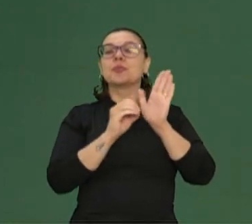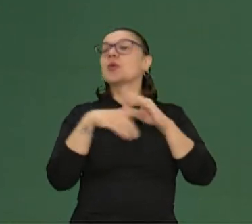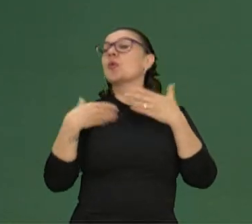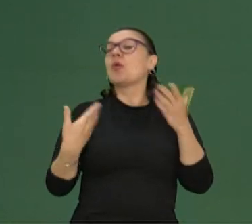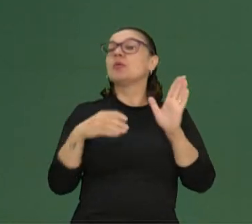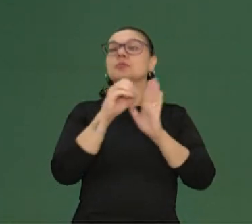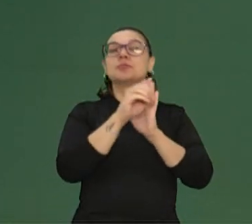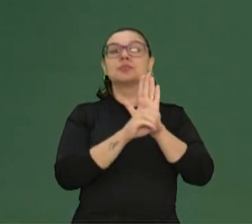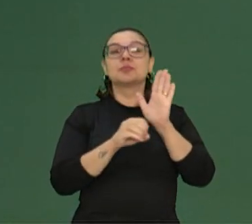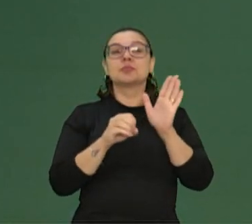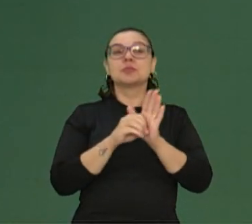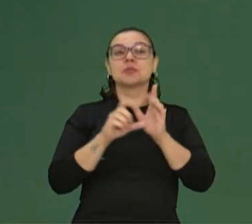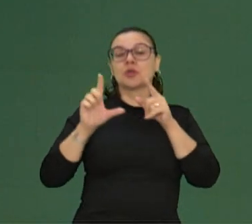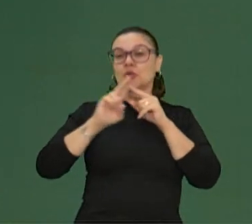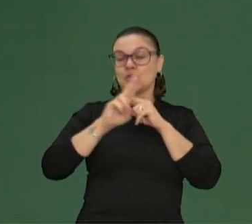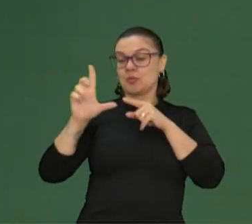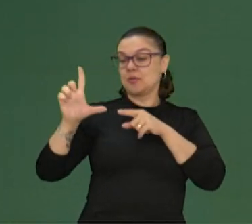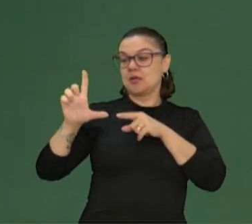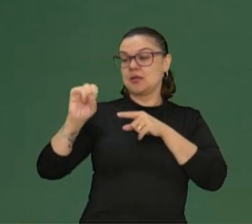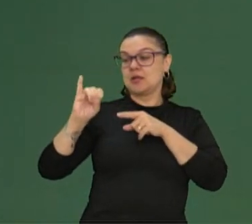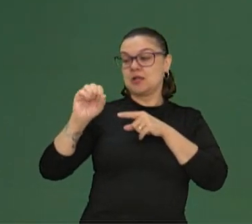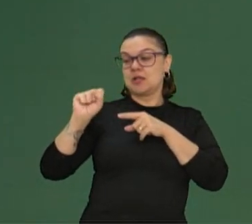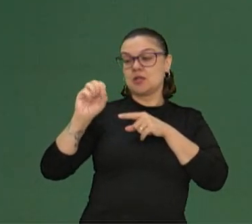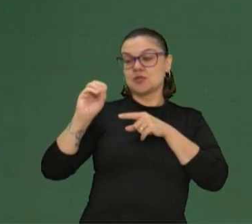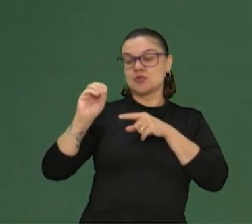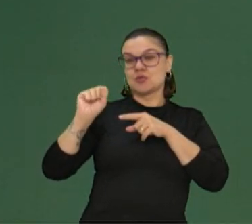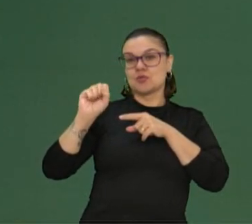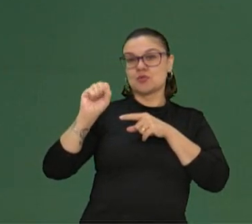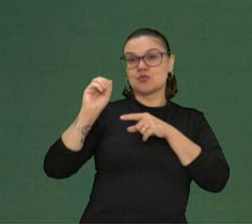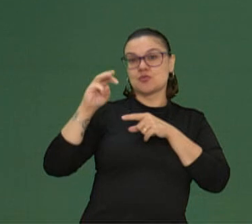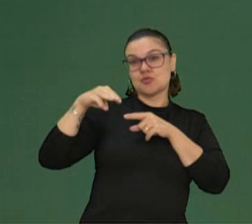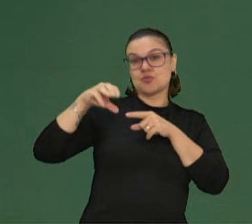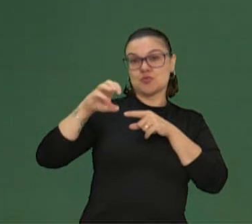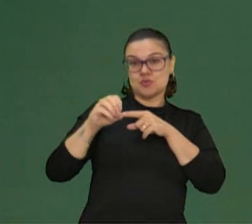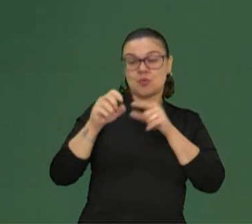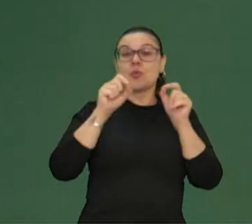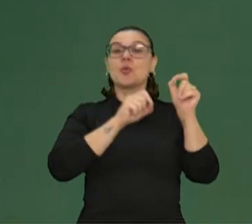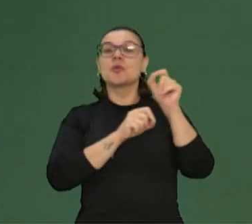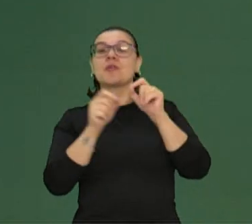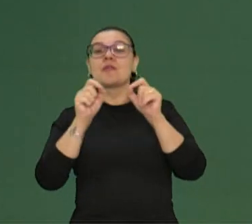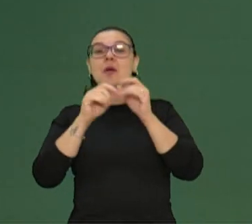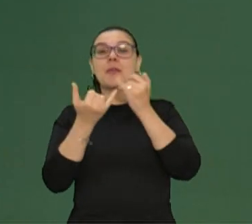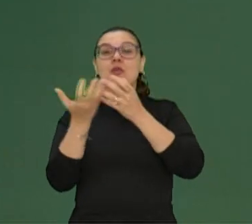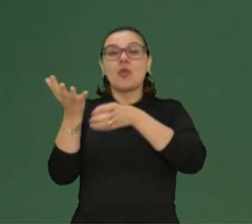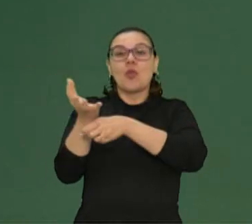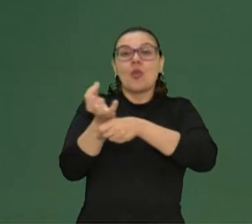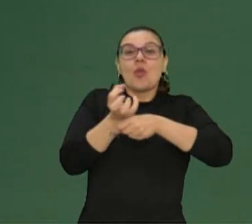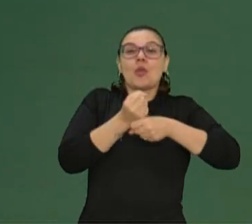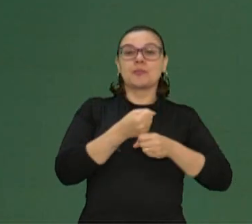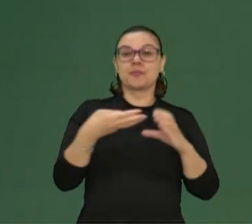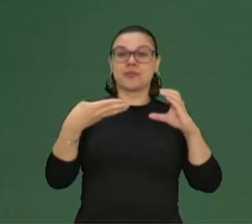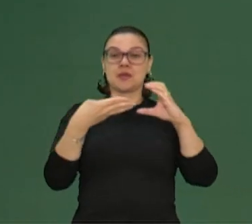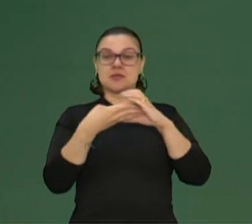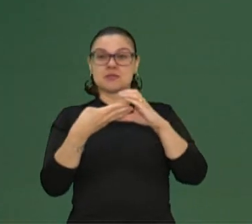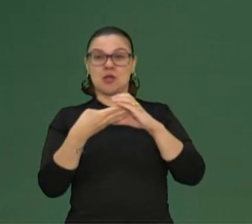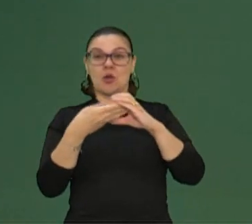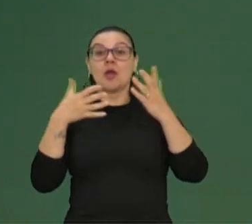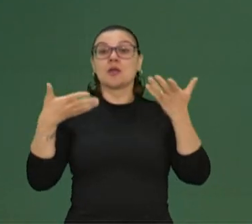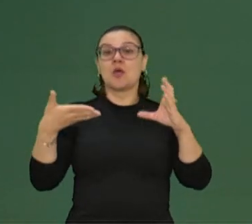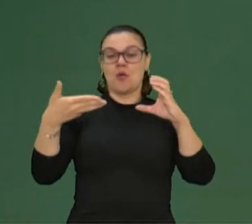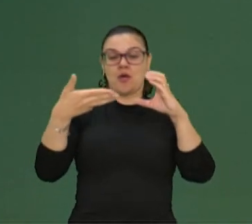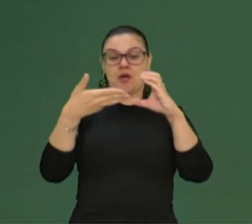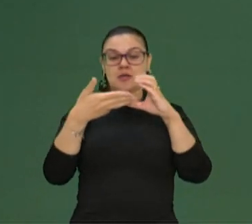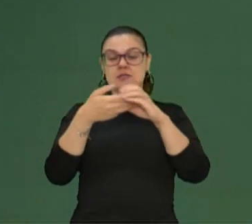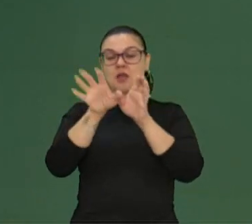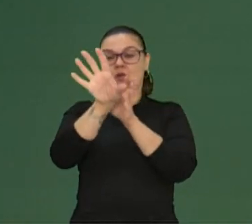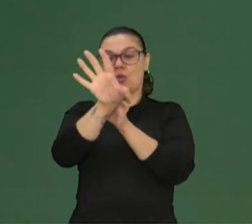são esses? Lisossomos. Esse lisossomo vai trabalhar na digestão celular. Então, essa célula vai trazer